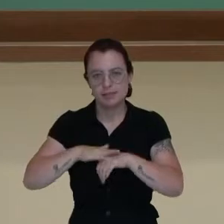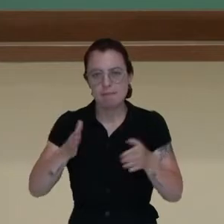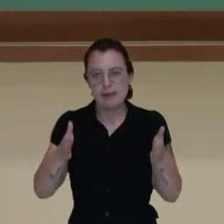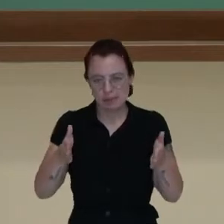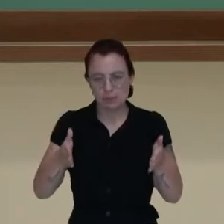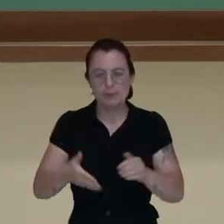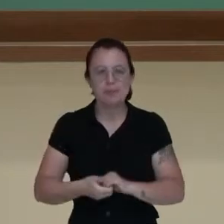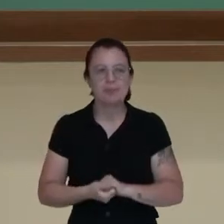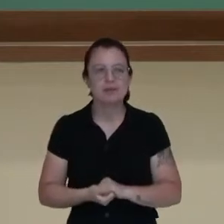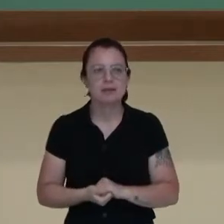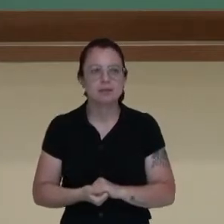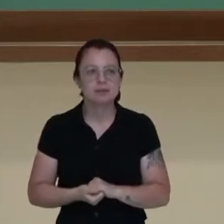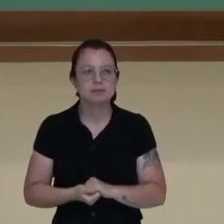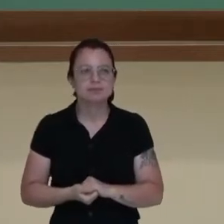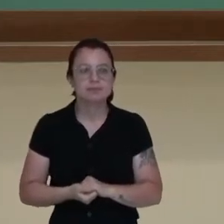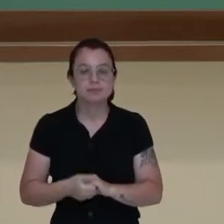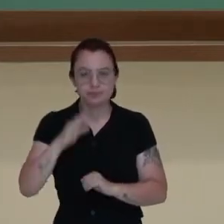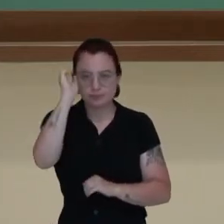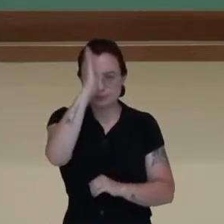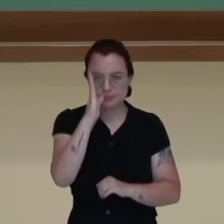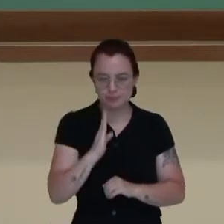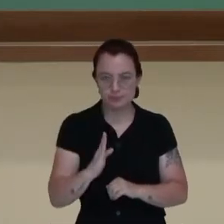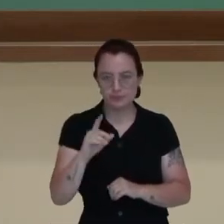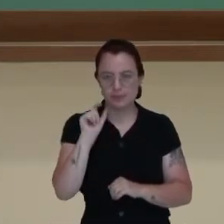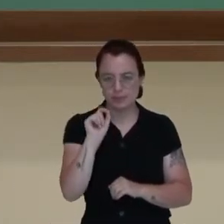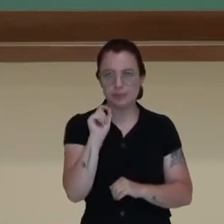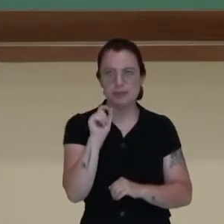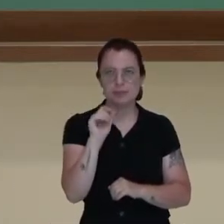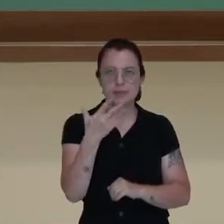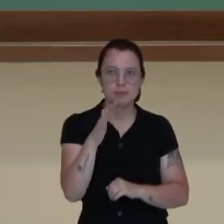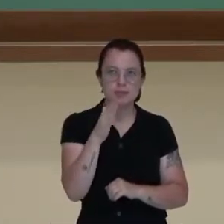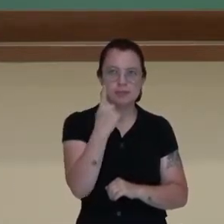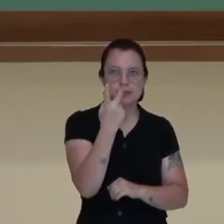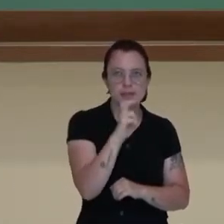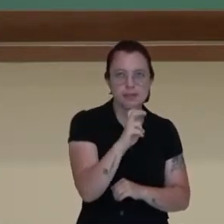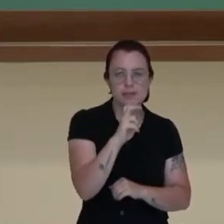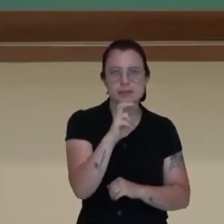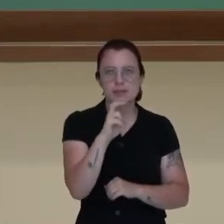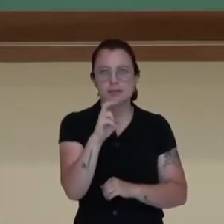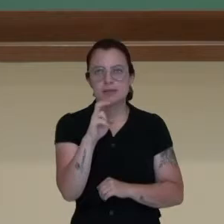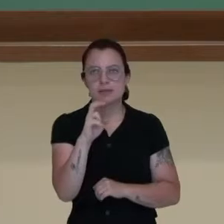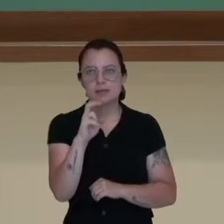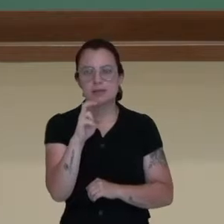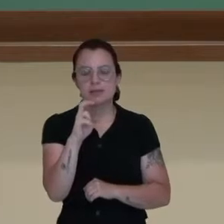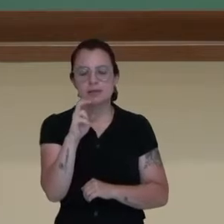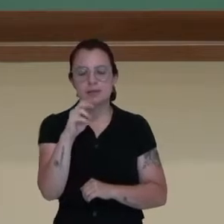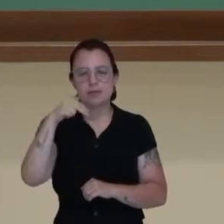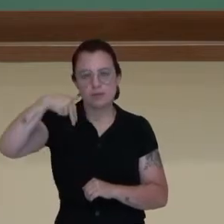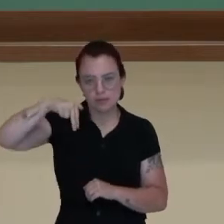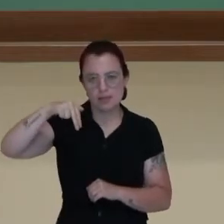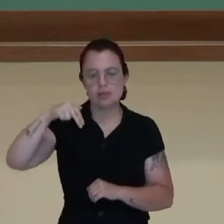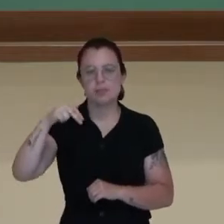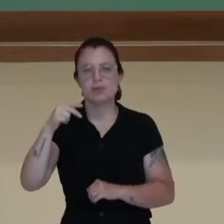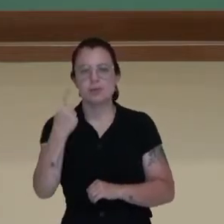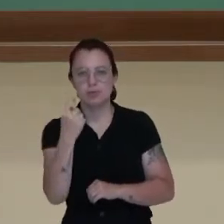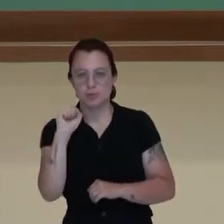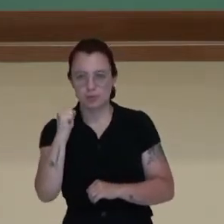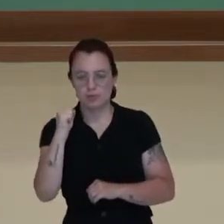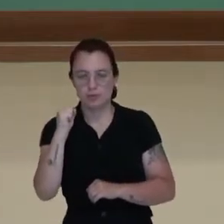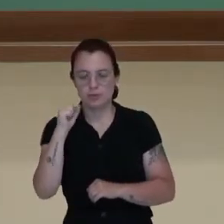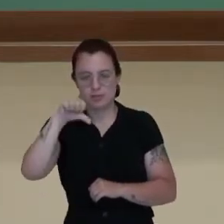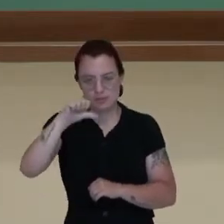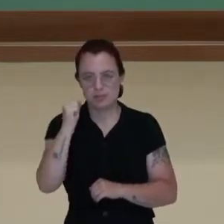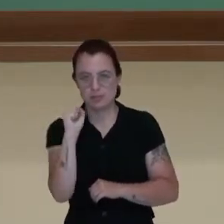O Brasil ele tinha acabado desde 15 de novembro de 1889, o Brasil havia sido proclamada